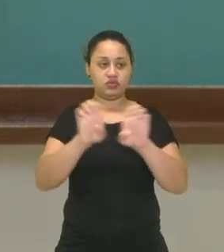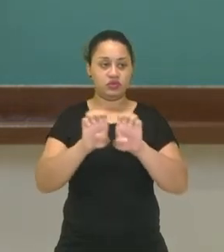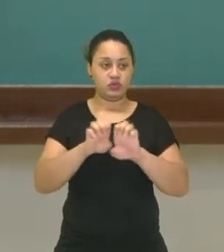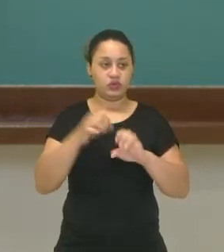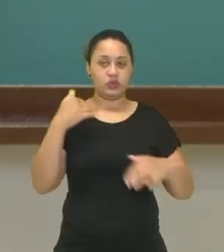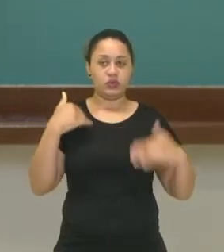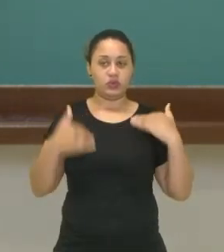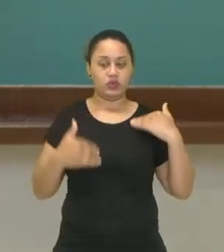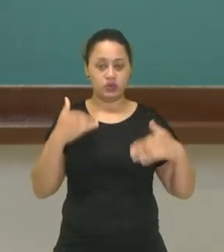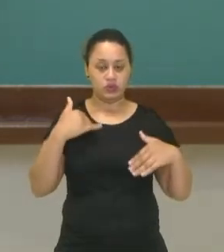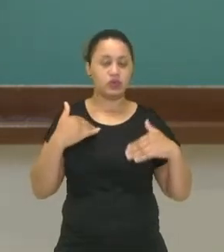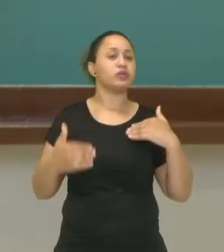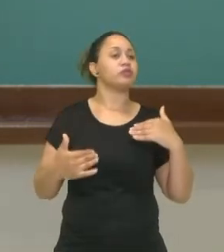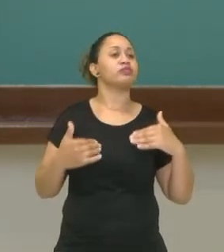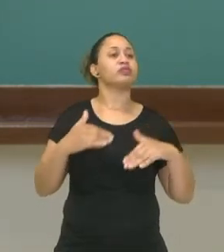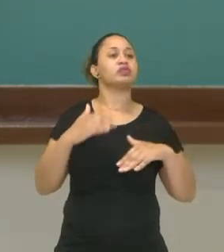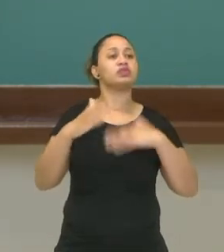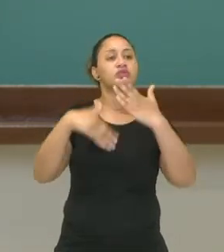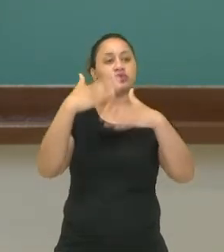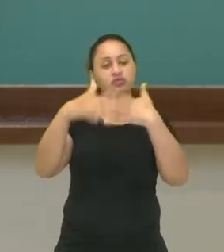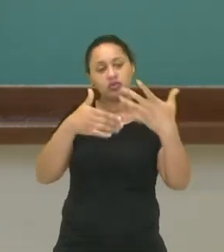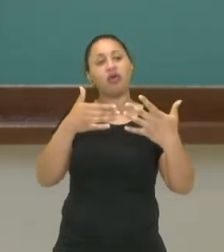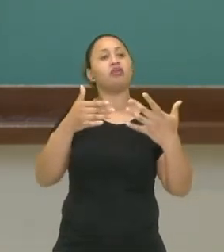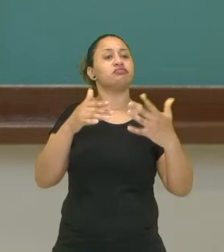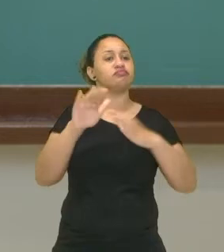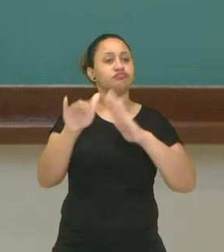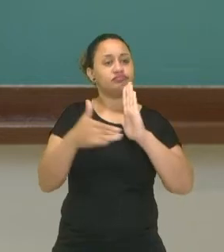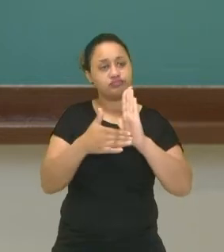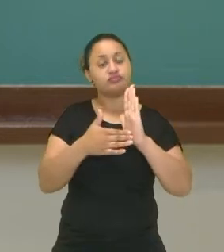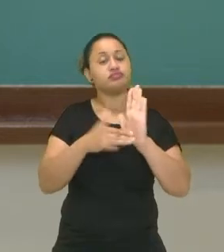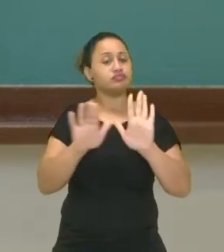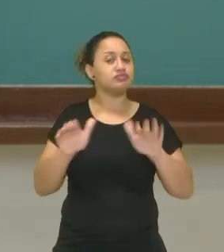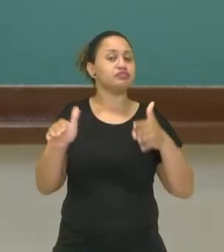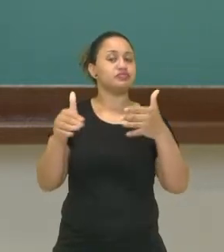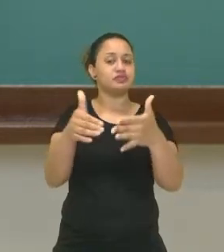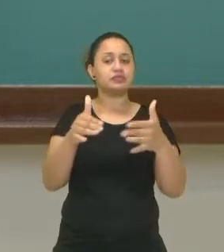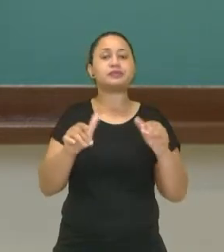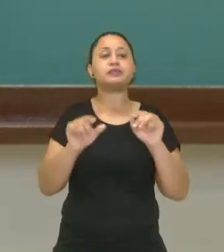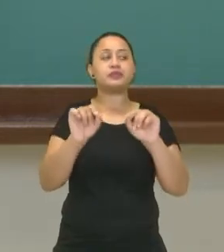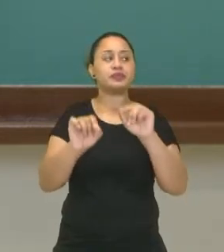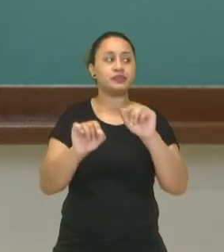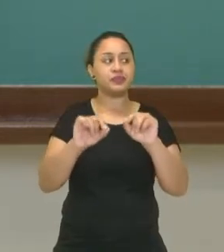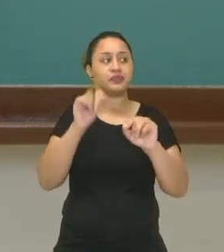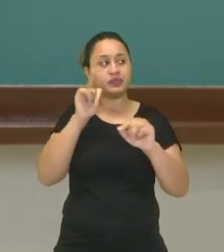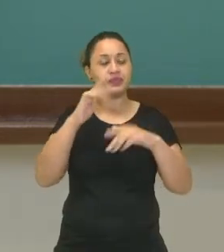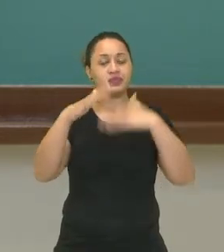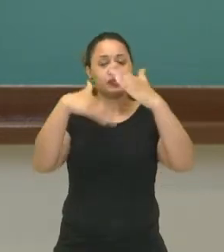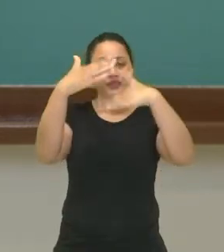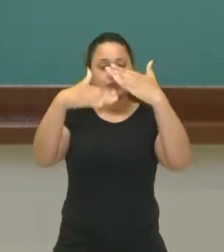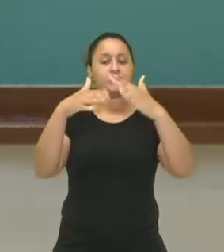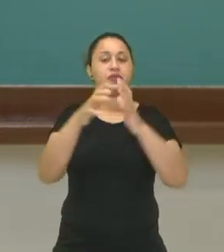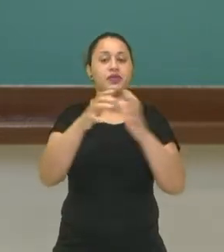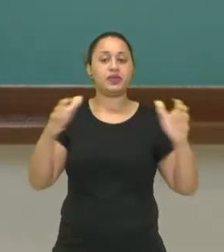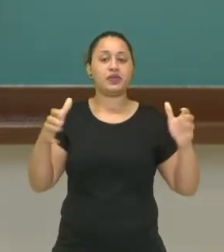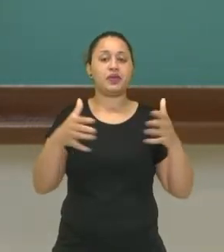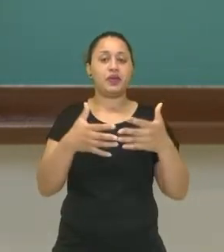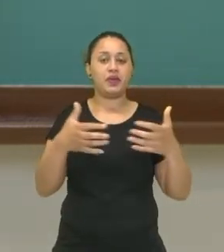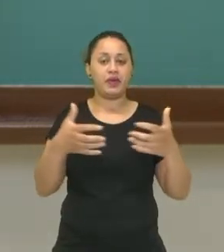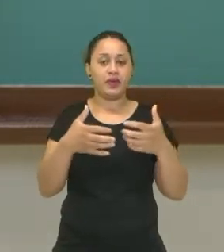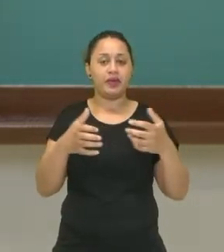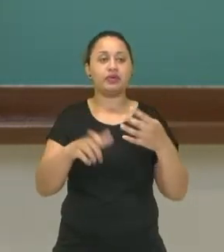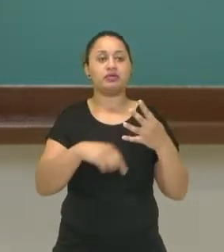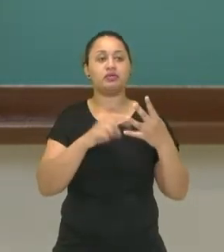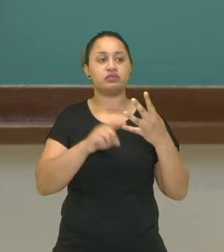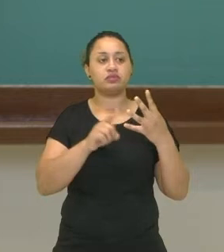atleta, o seu corpo desenvolve com exercícios específicos para crescimento muscular,